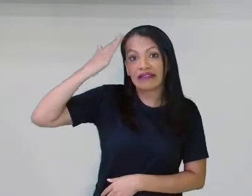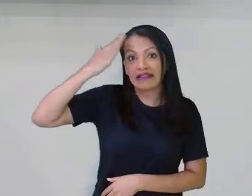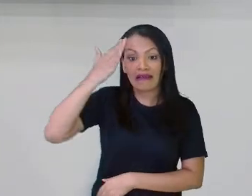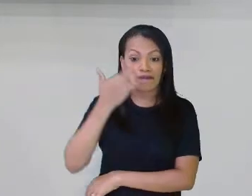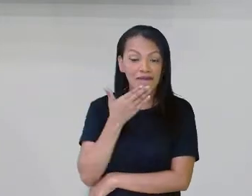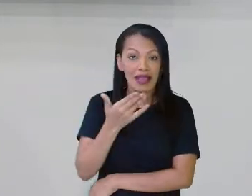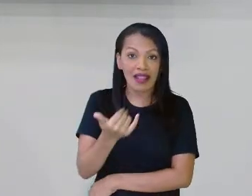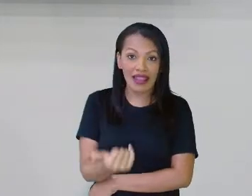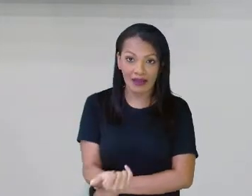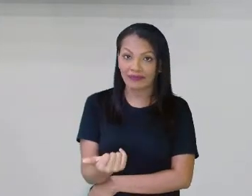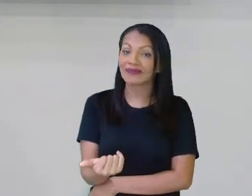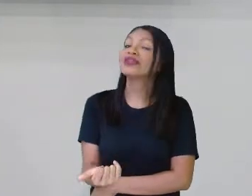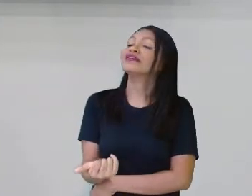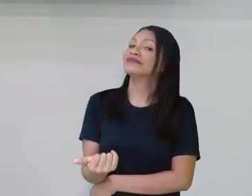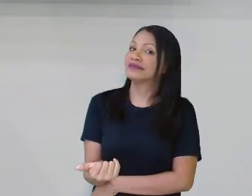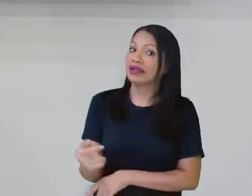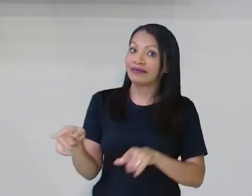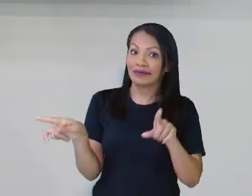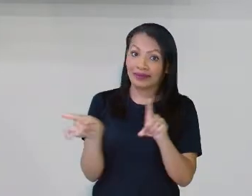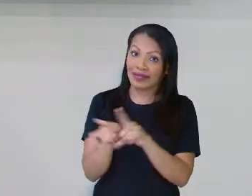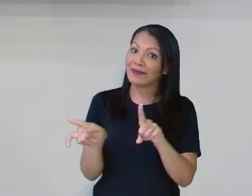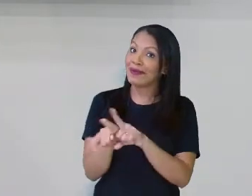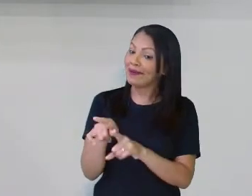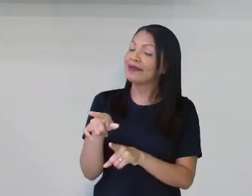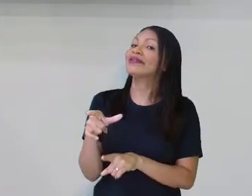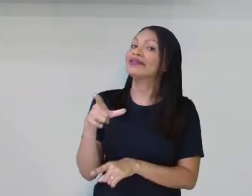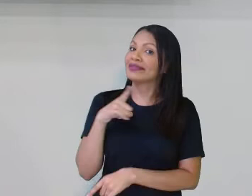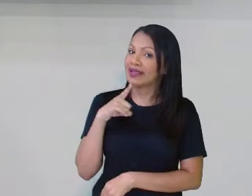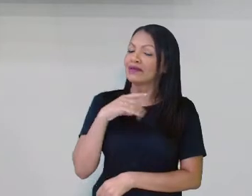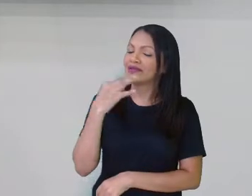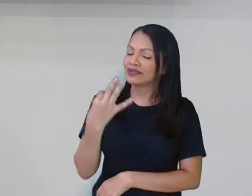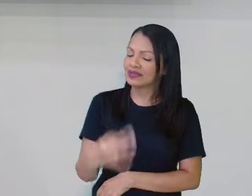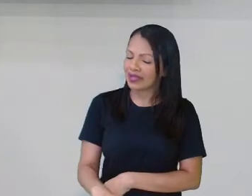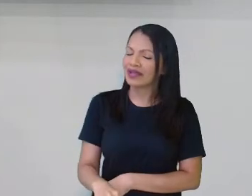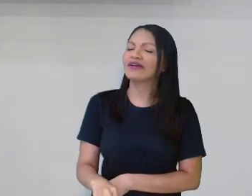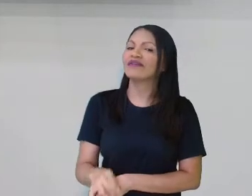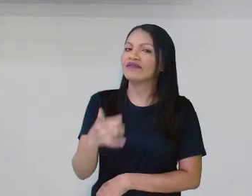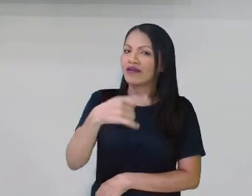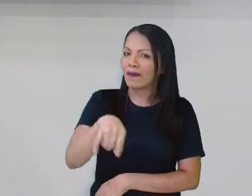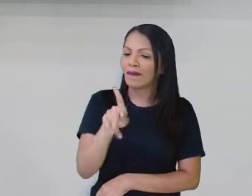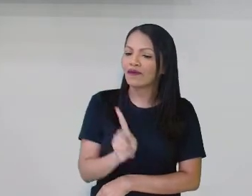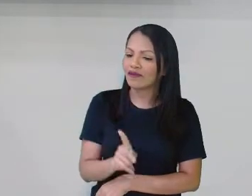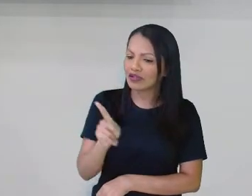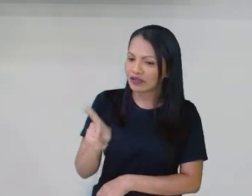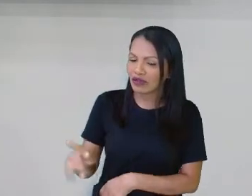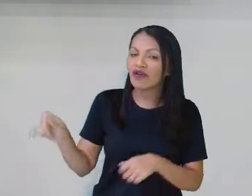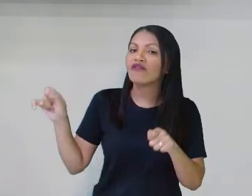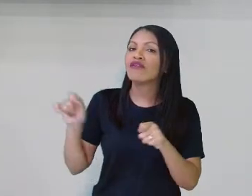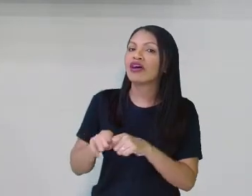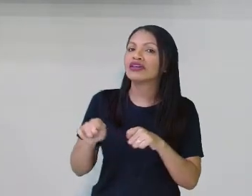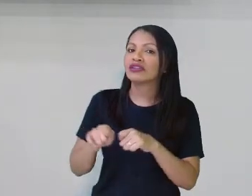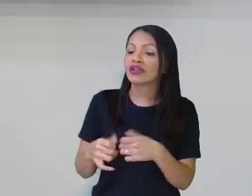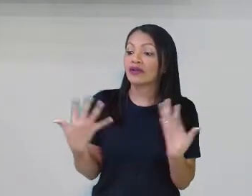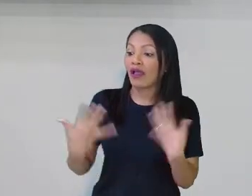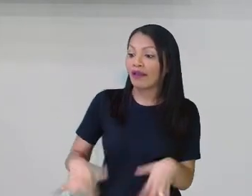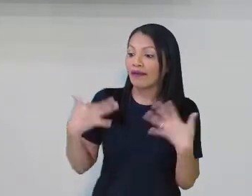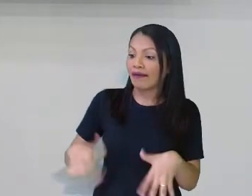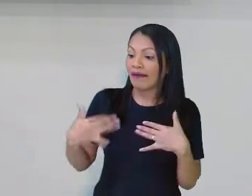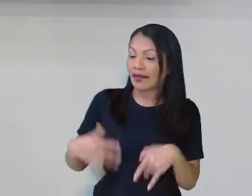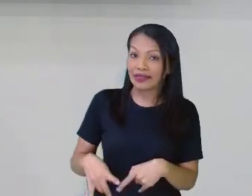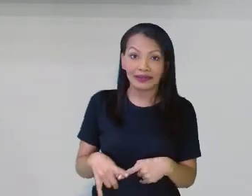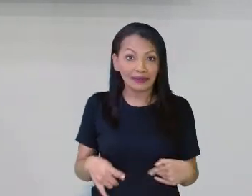melhor. Não posso deixar também, porque eu tenho certeza que a professora Márcia fica fazendo suspense,